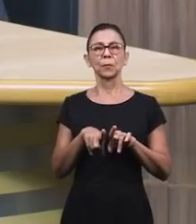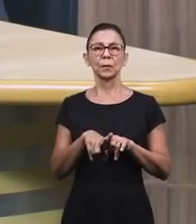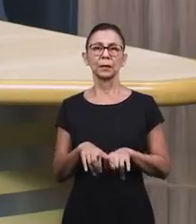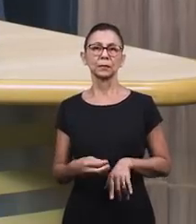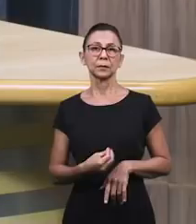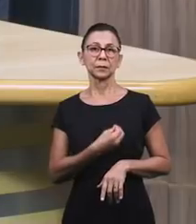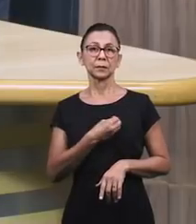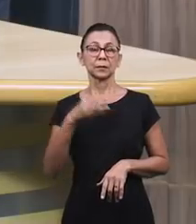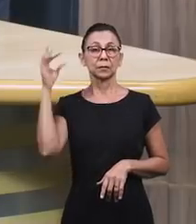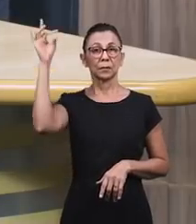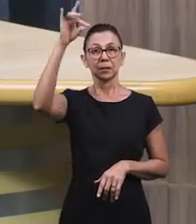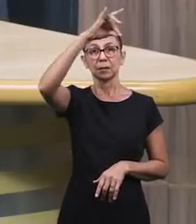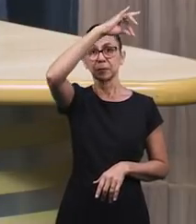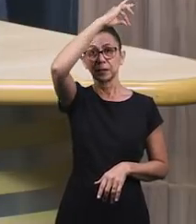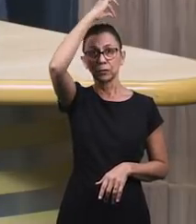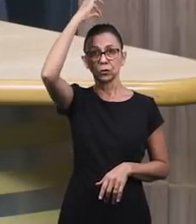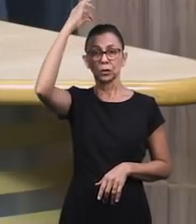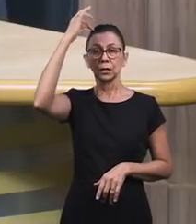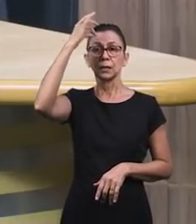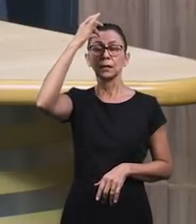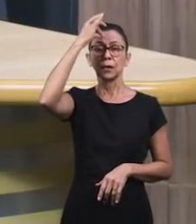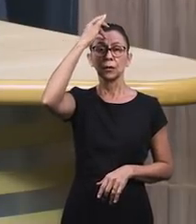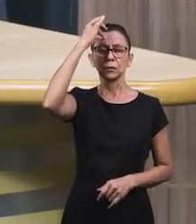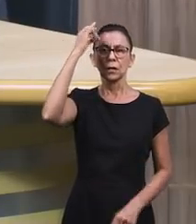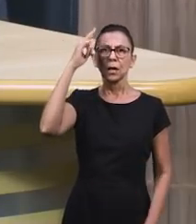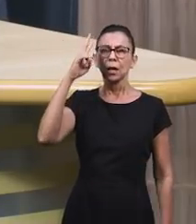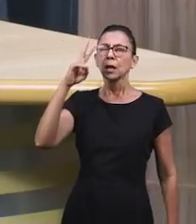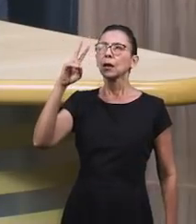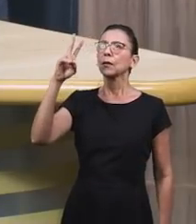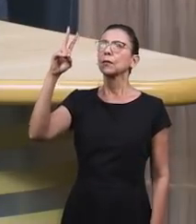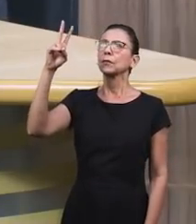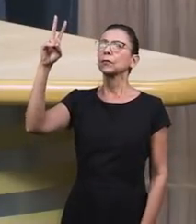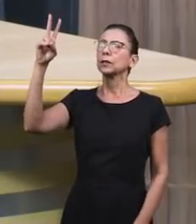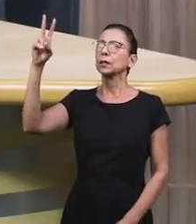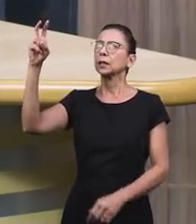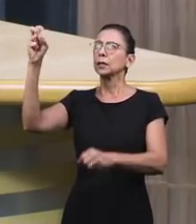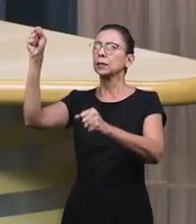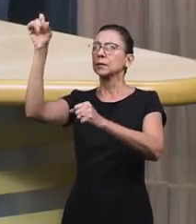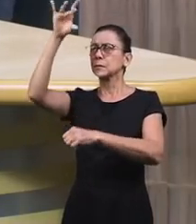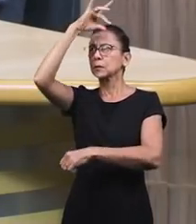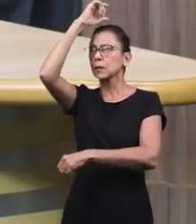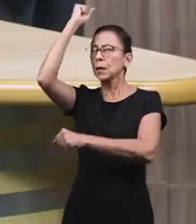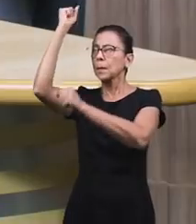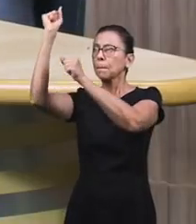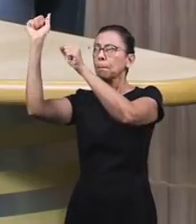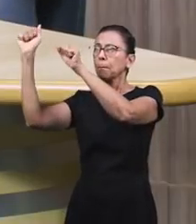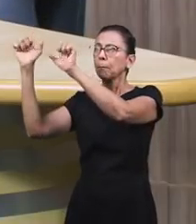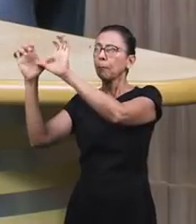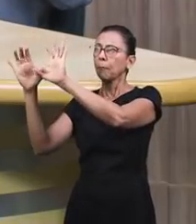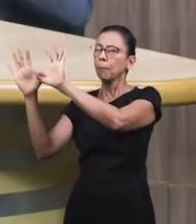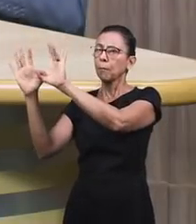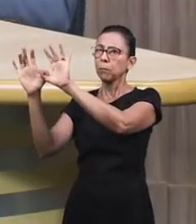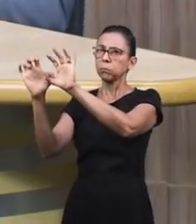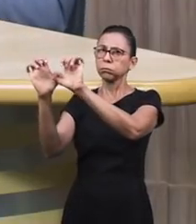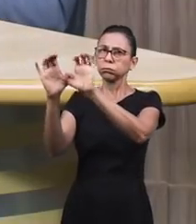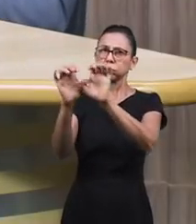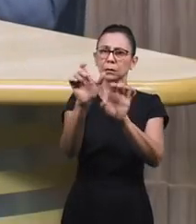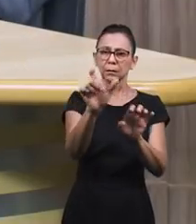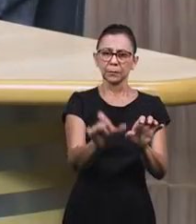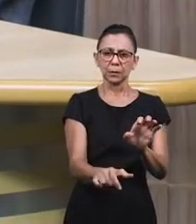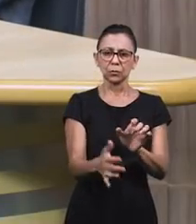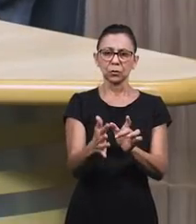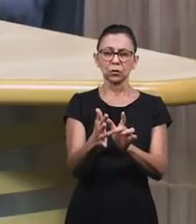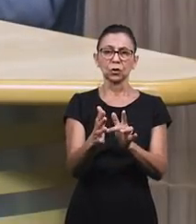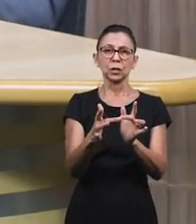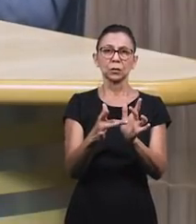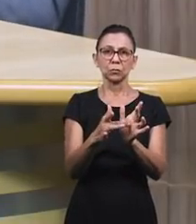do Espírito Santo. E viu o Espírito de Deus descendo como pomba e vindo sobre ele. Mateus 3,16 fala isso. Agora é como ele foi identificado. Como é